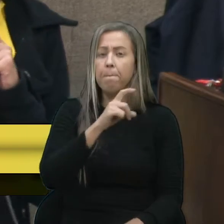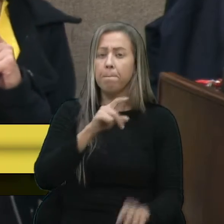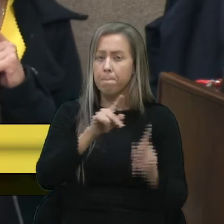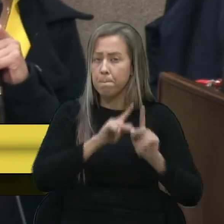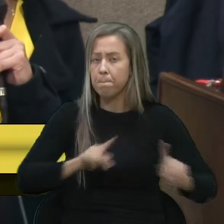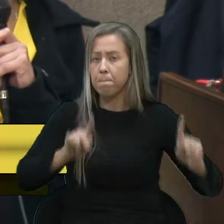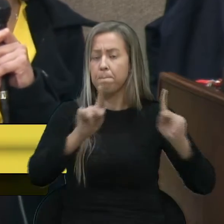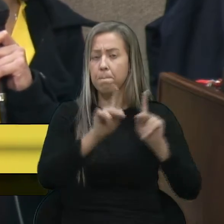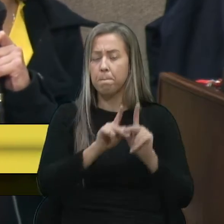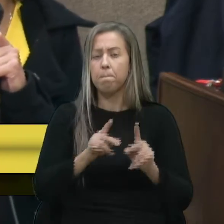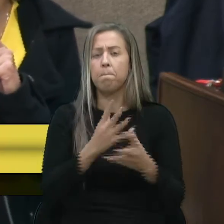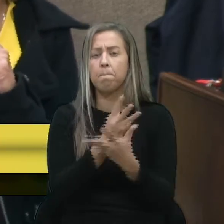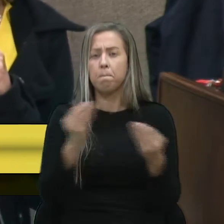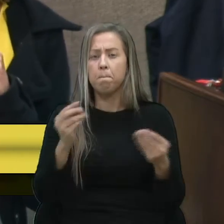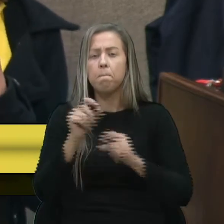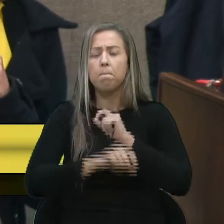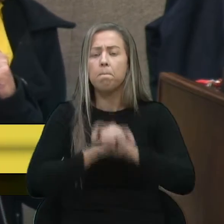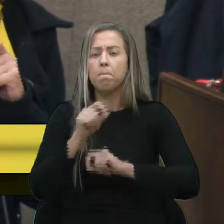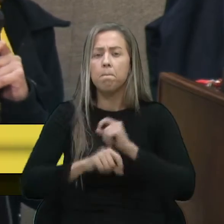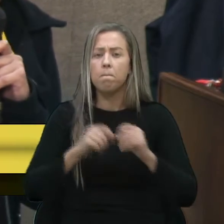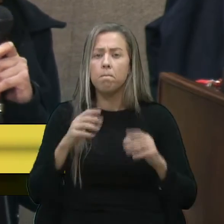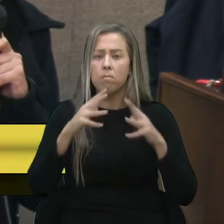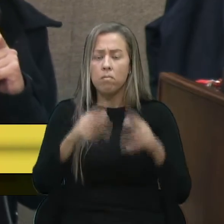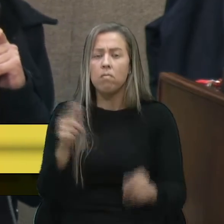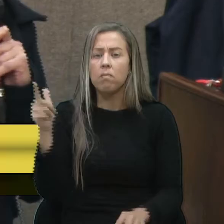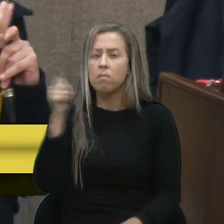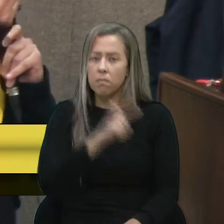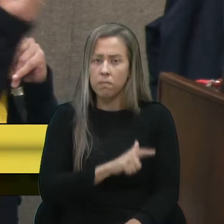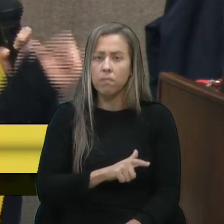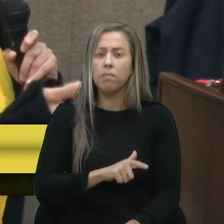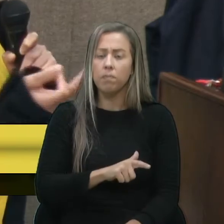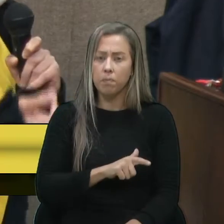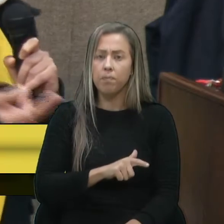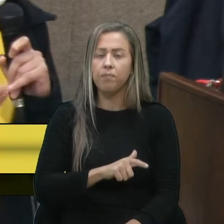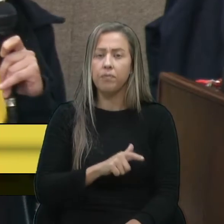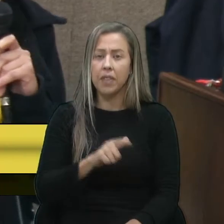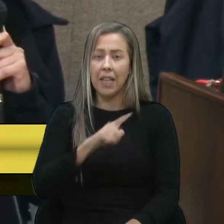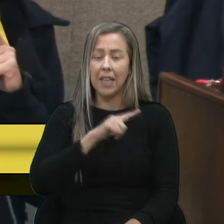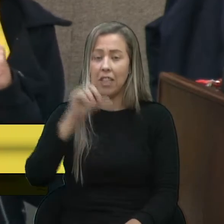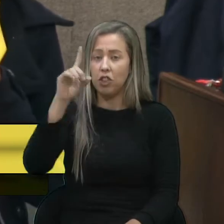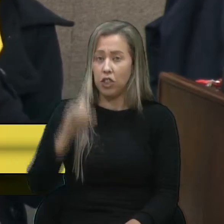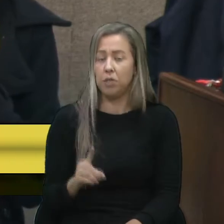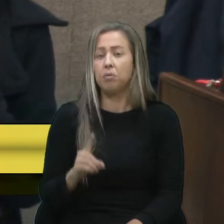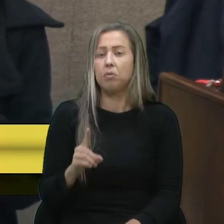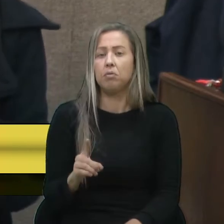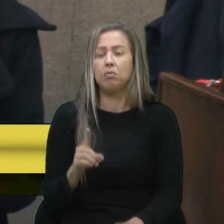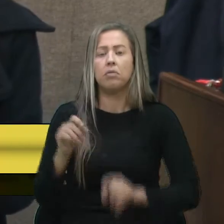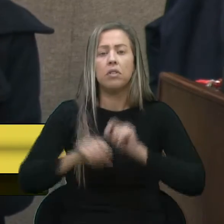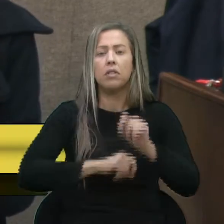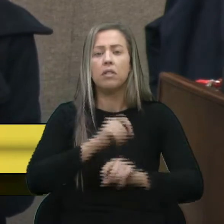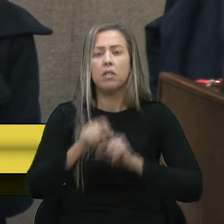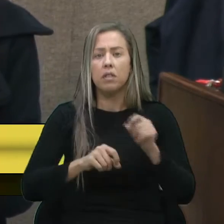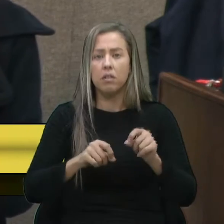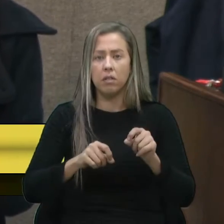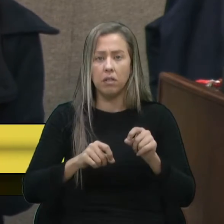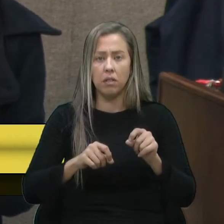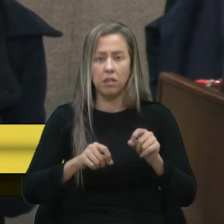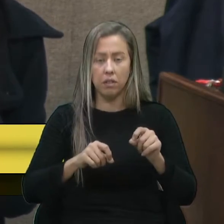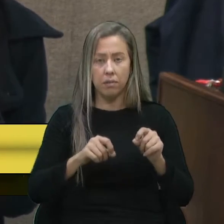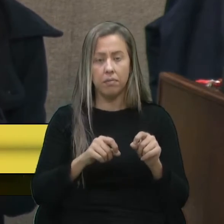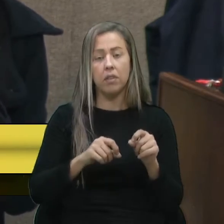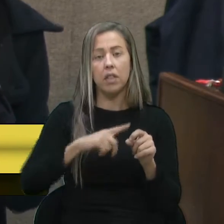população. E muito do que elas conseguem acessar de direitos é por causa que nós temos